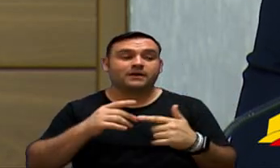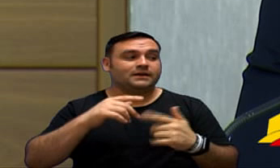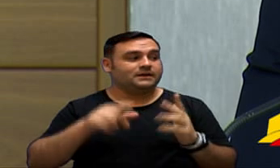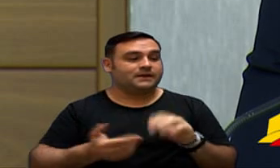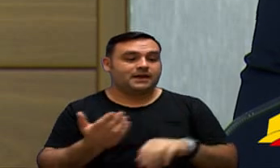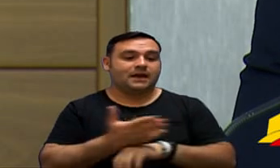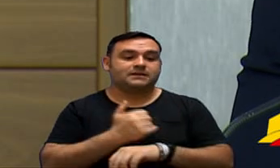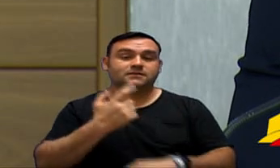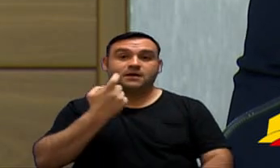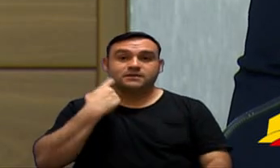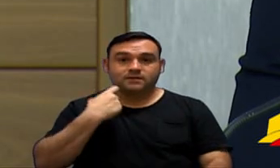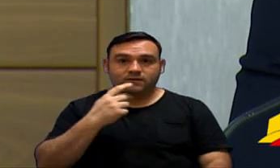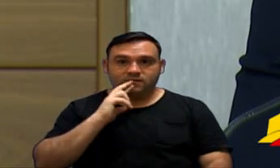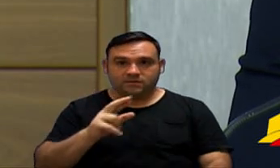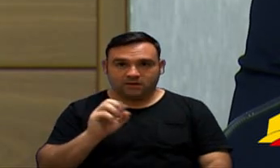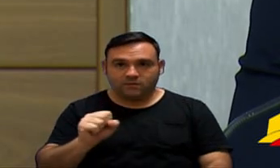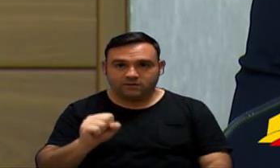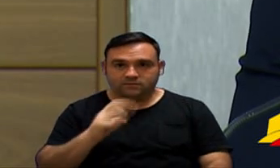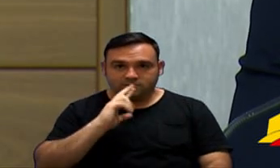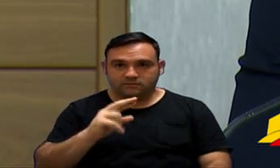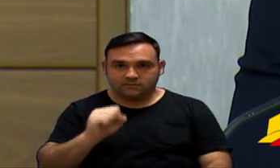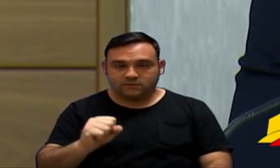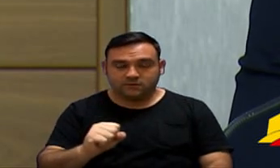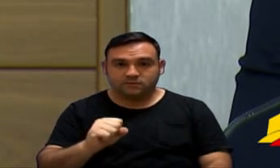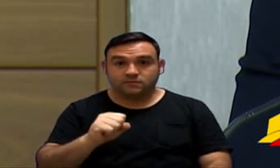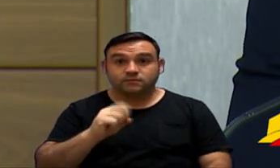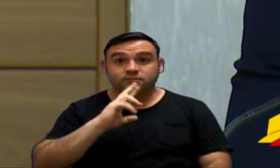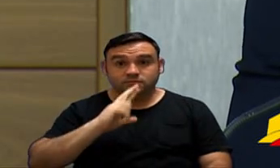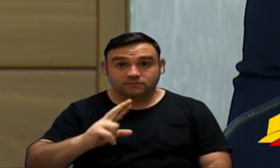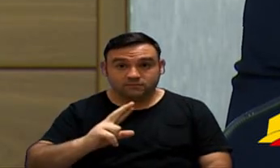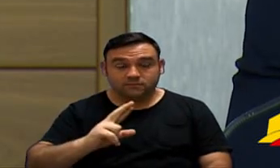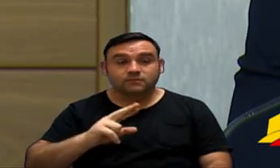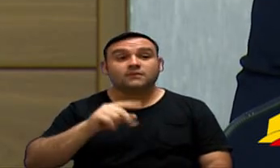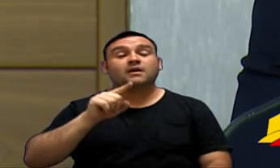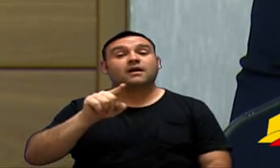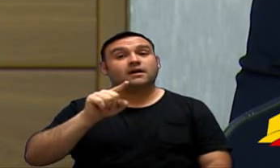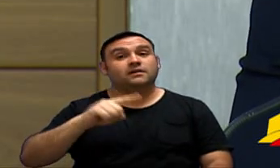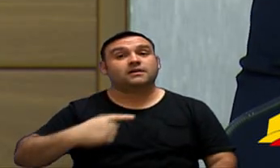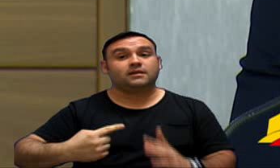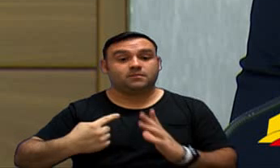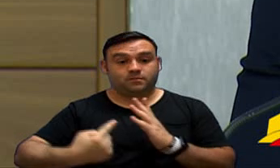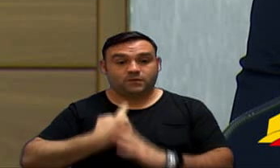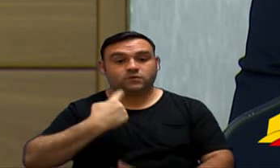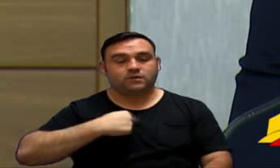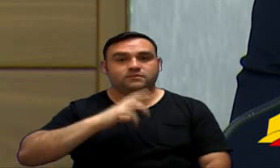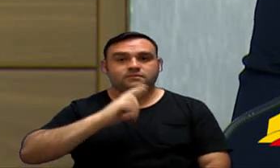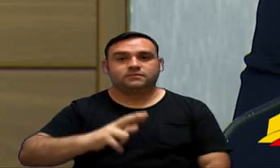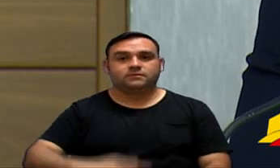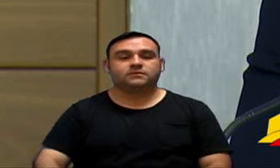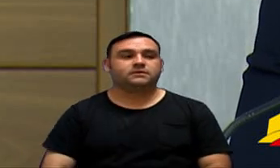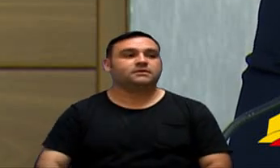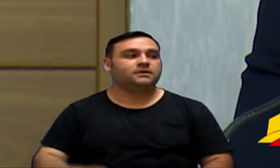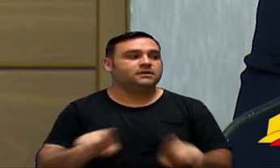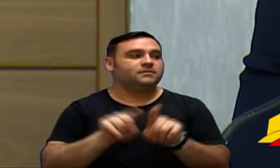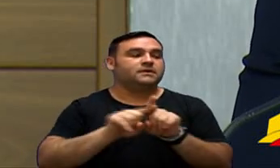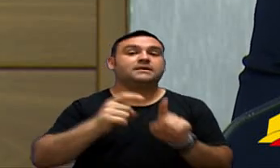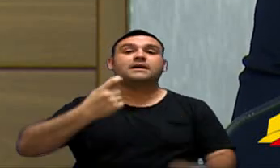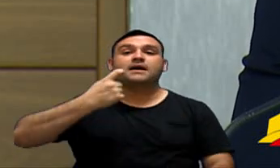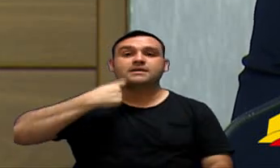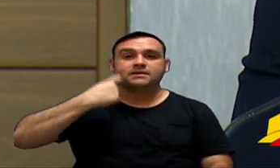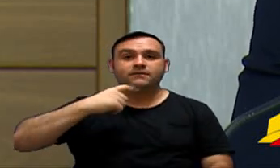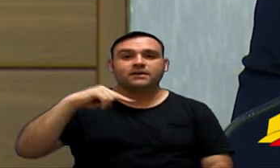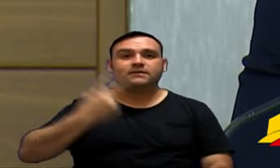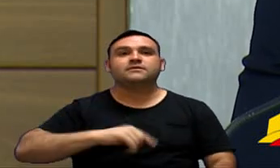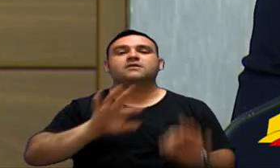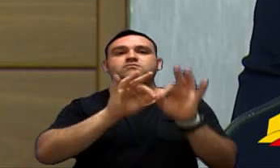agenda de sexta-feira. Posso responder? Posso responder, vereadora? Posso responder? Ela fez um questionamento, preciso responder. E, como sexta-feira a gente tem uma